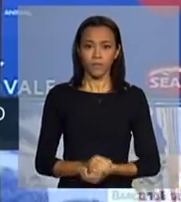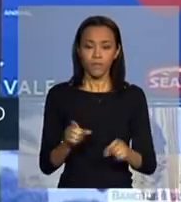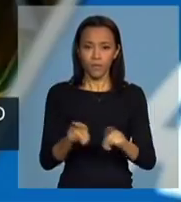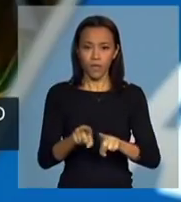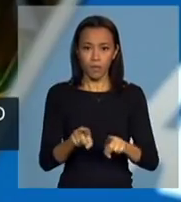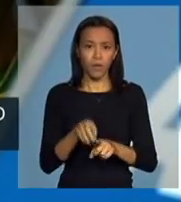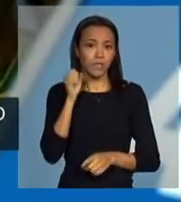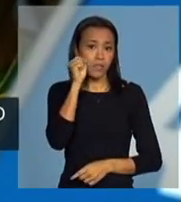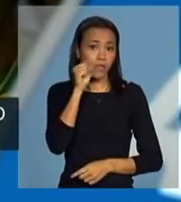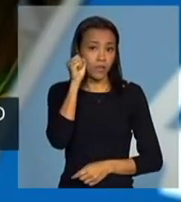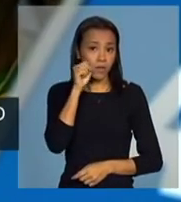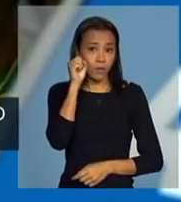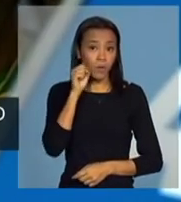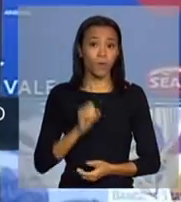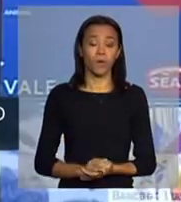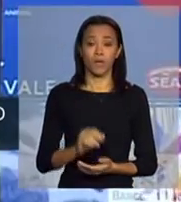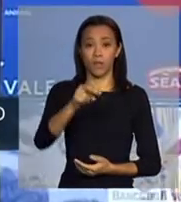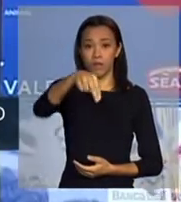senador Aécio Neves,